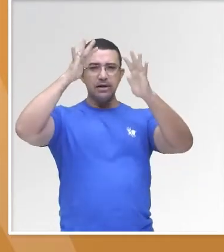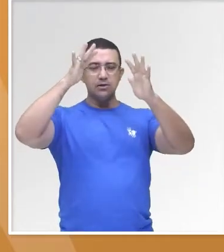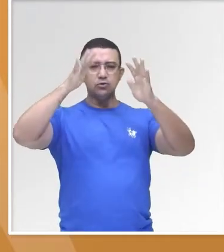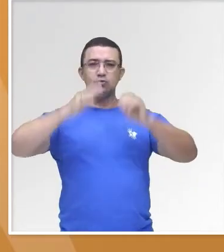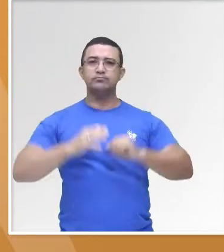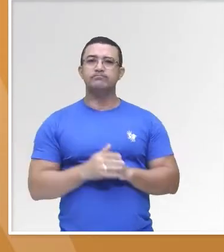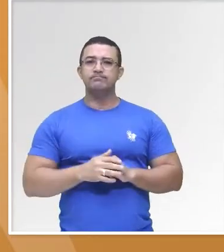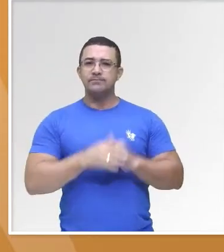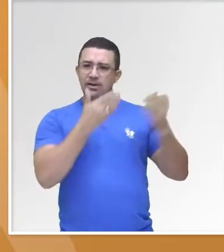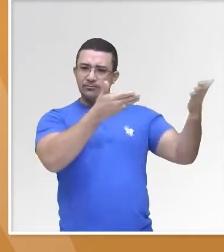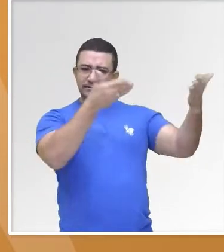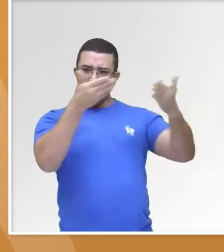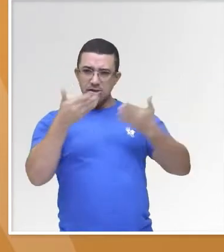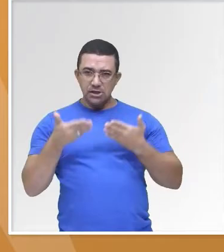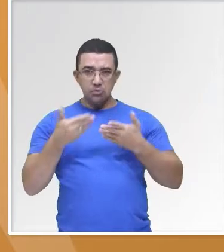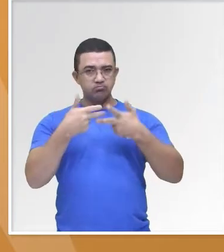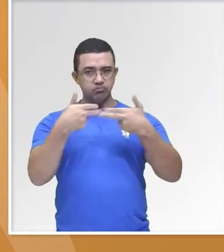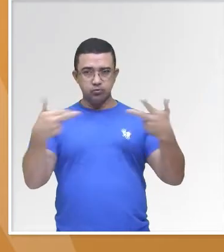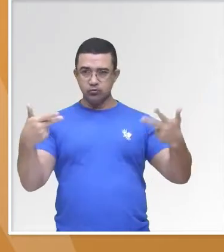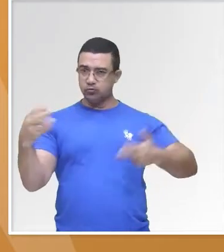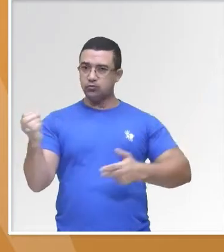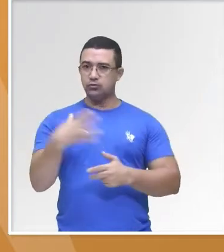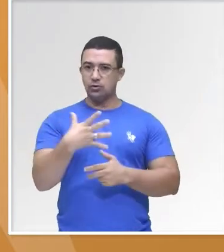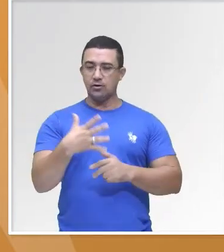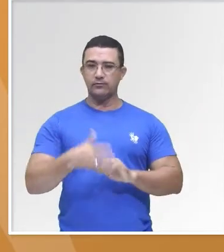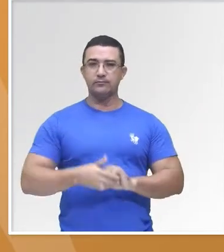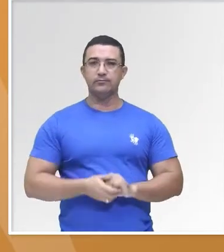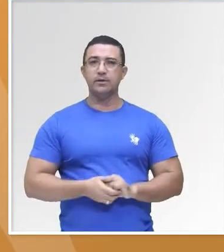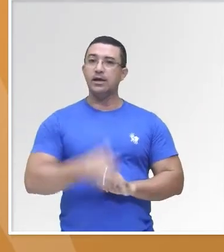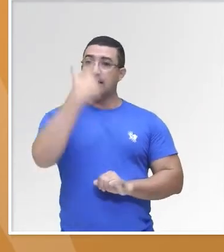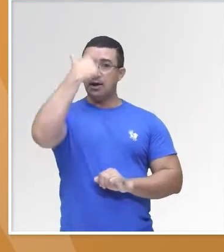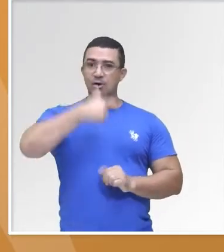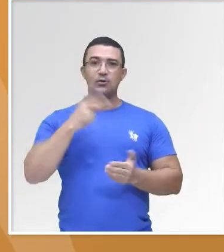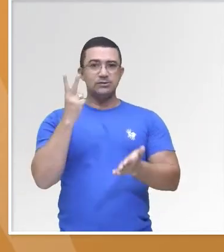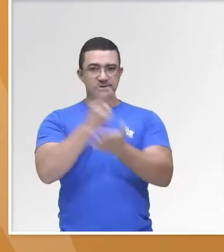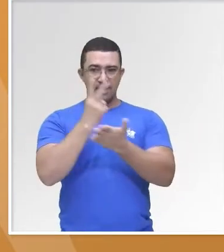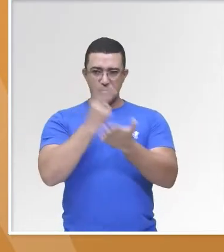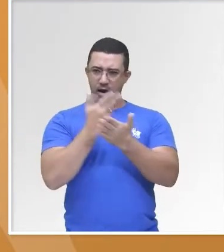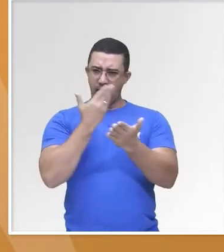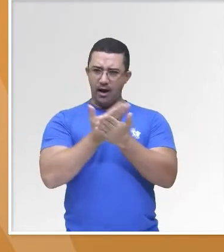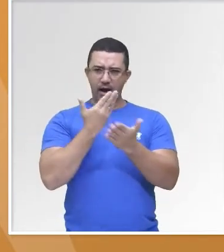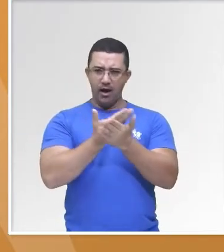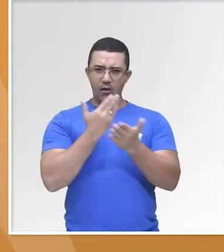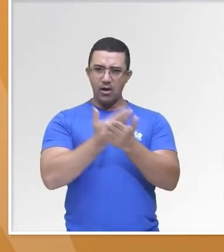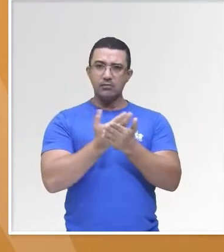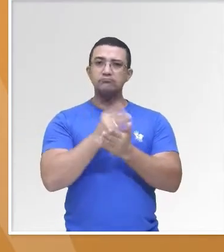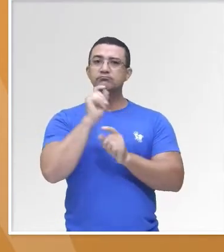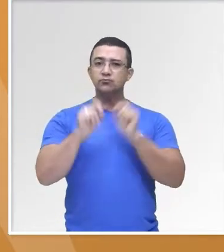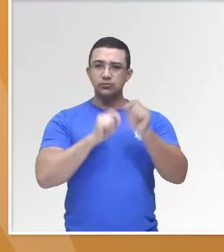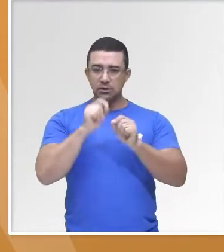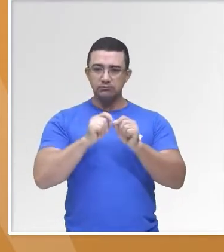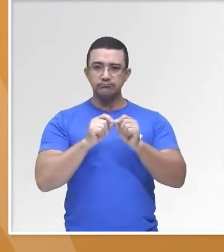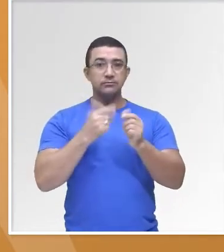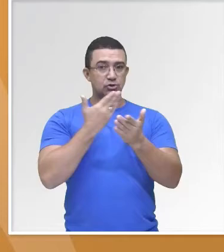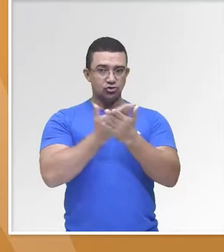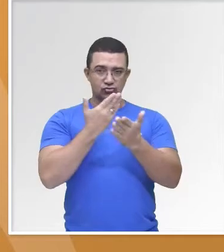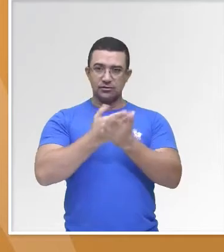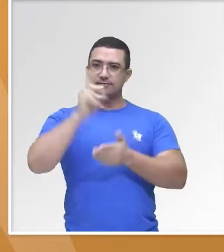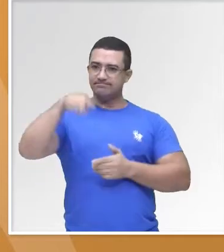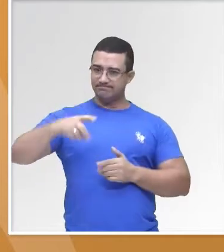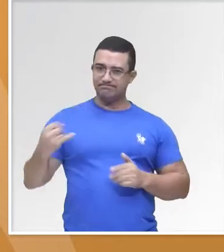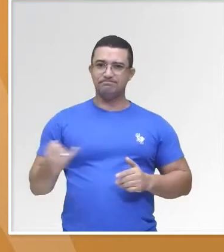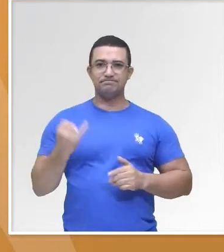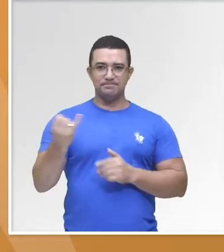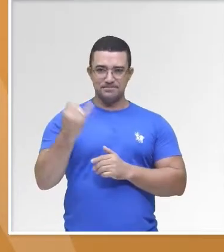essas inovações. E por isso, repito sempre nas aulas, sempre que possível, que estudar é